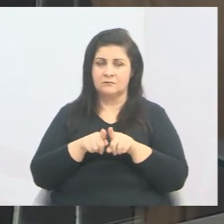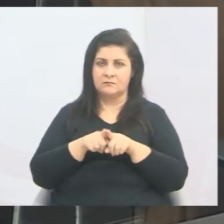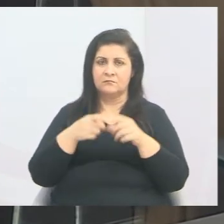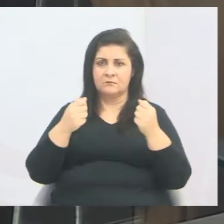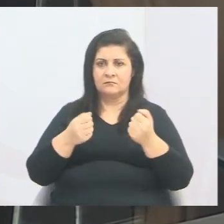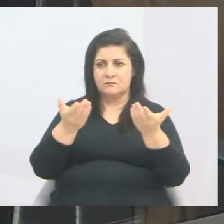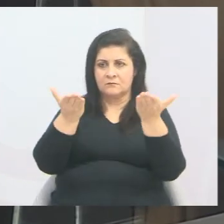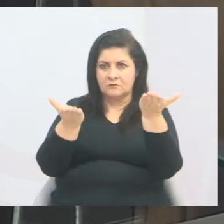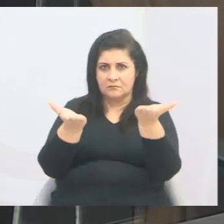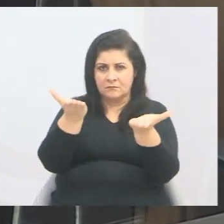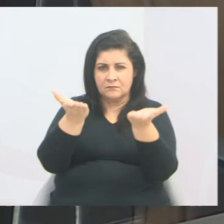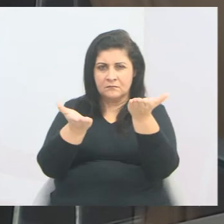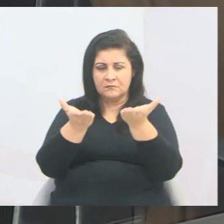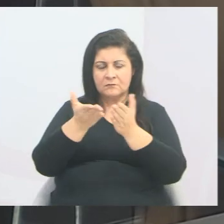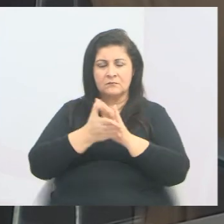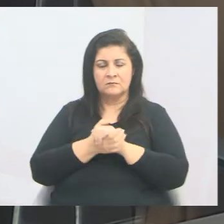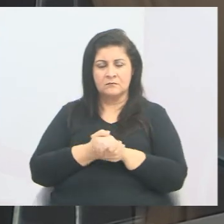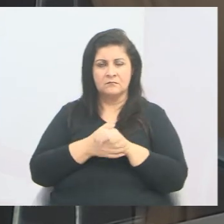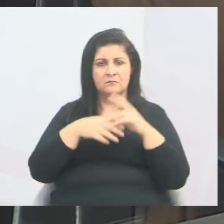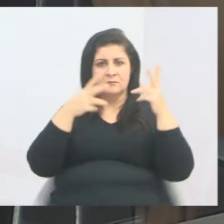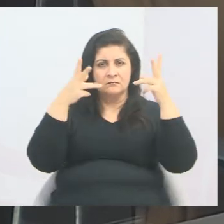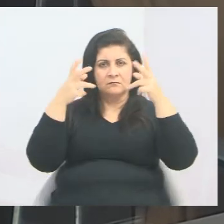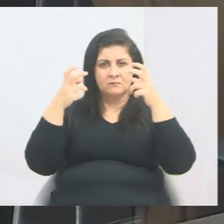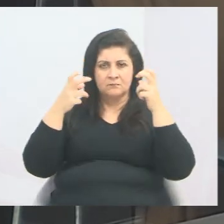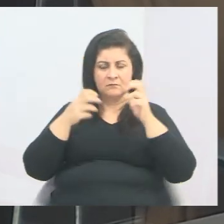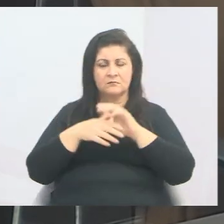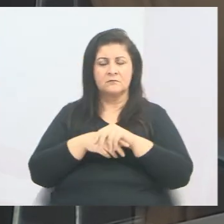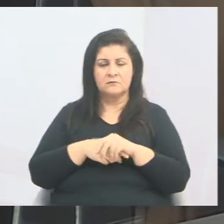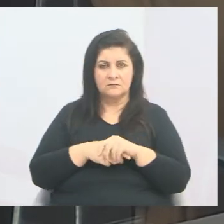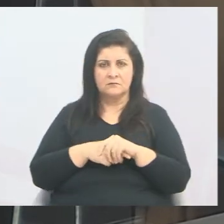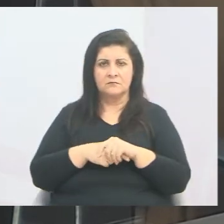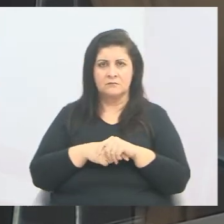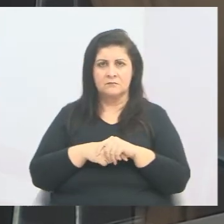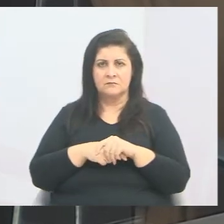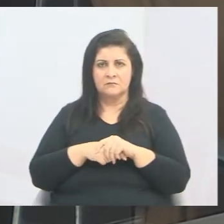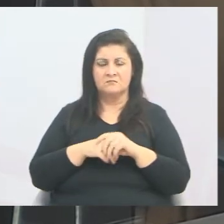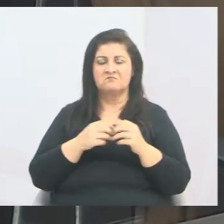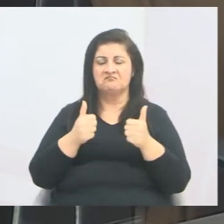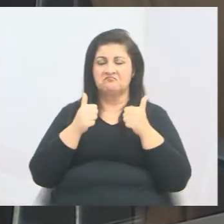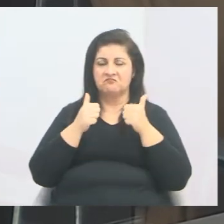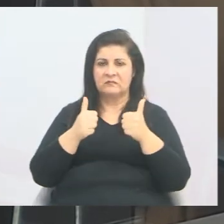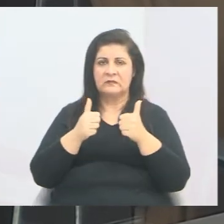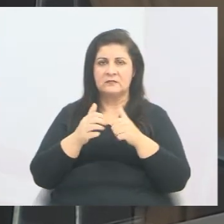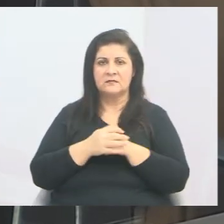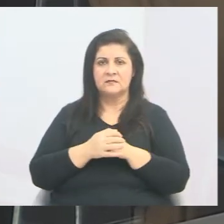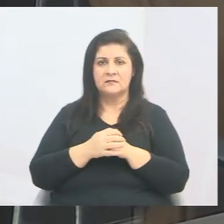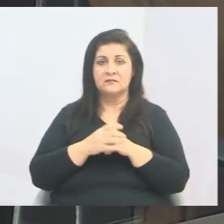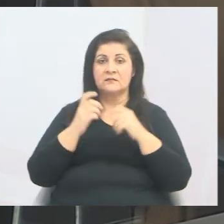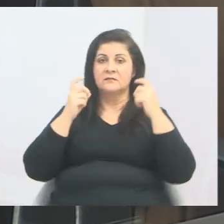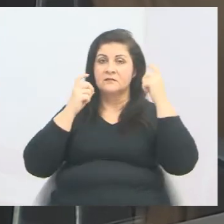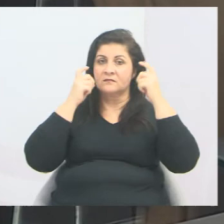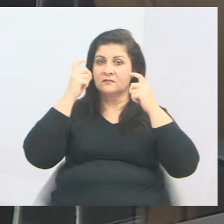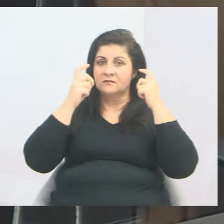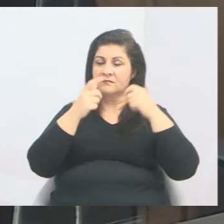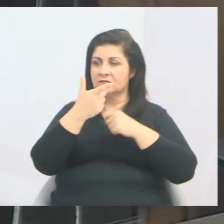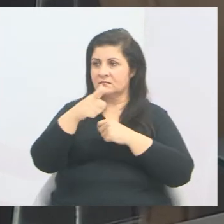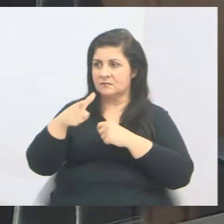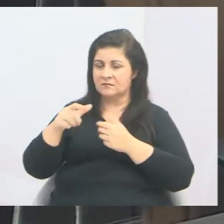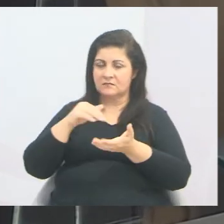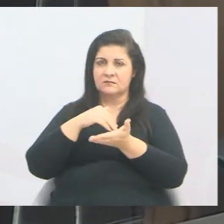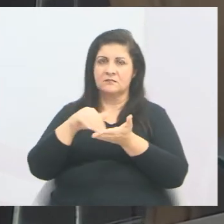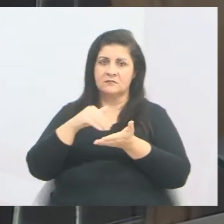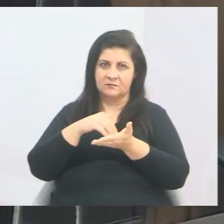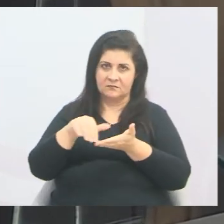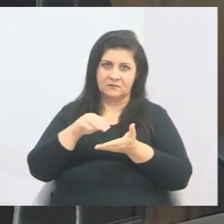equilíbrio, eu vejo que os resultados foram sensacionais. E a preocupação das outras